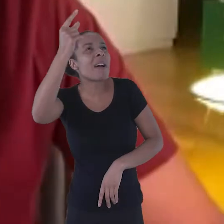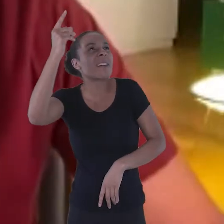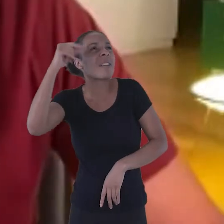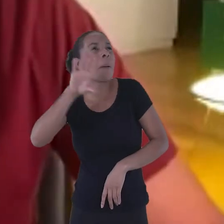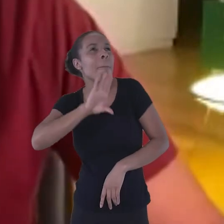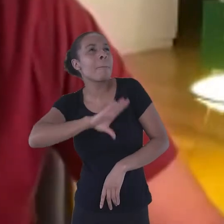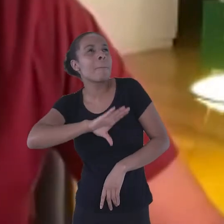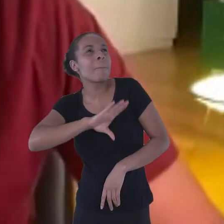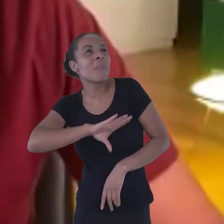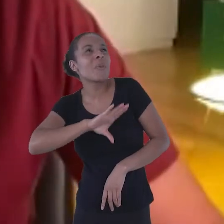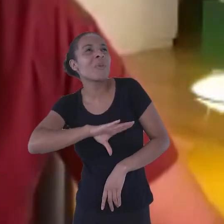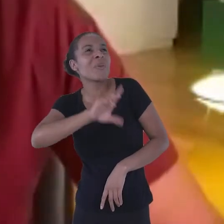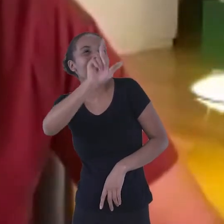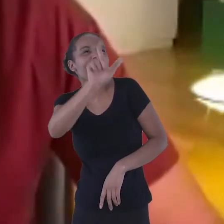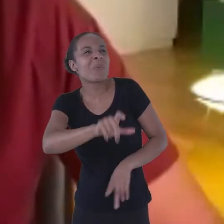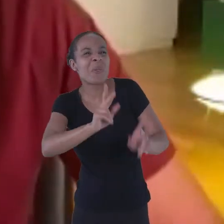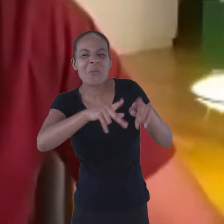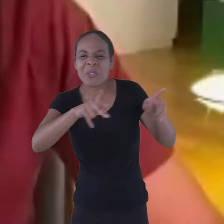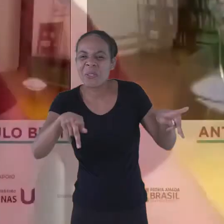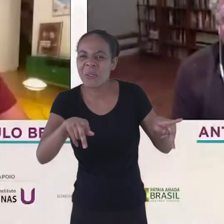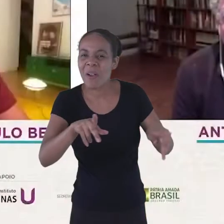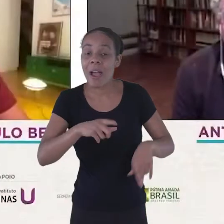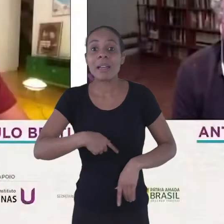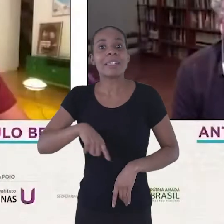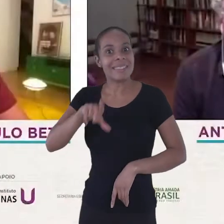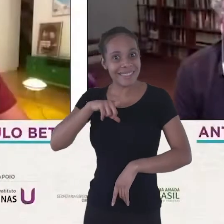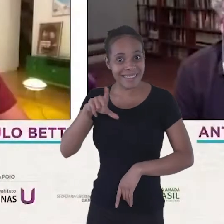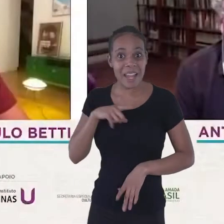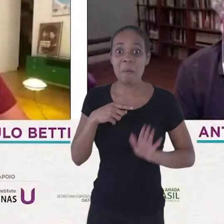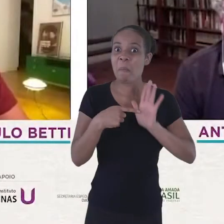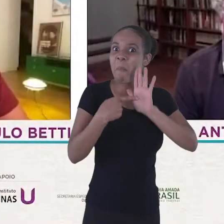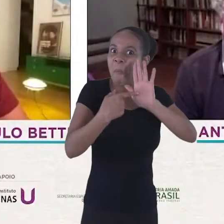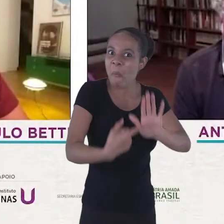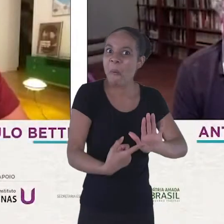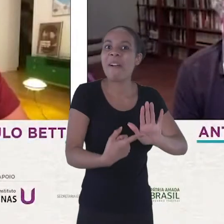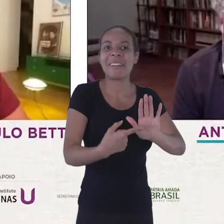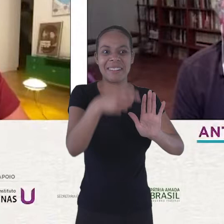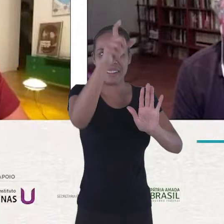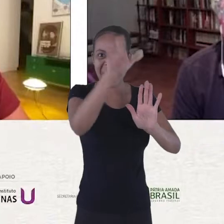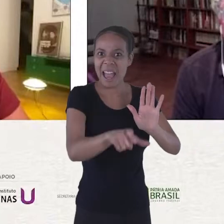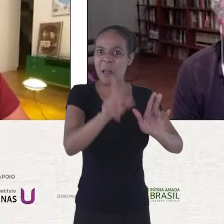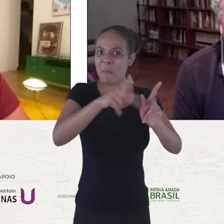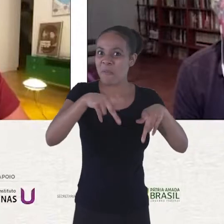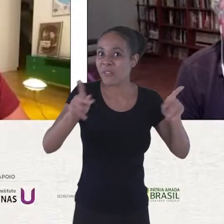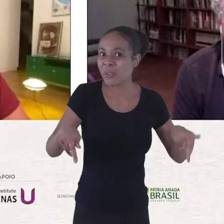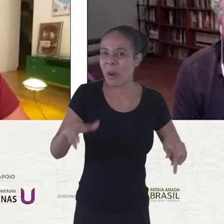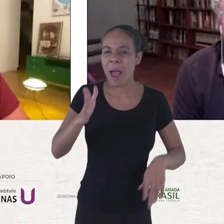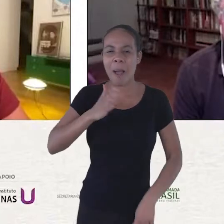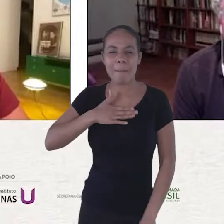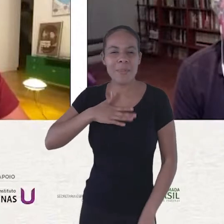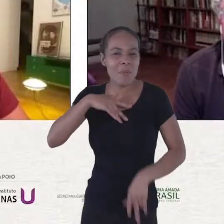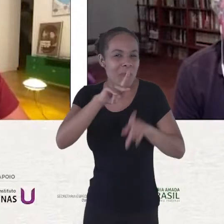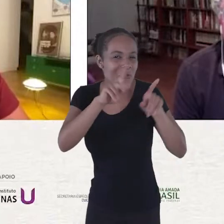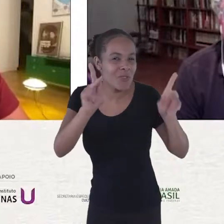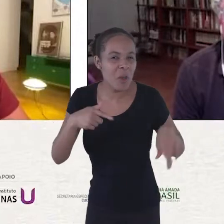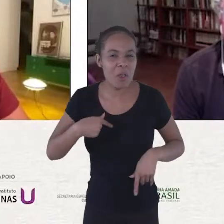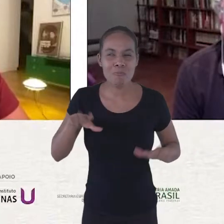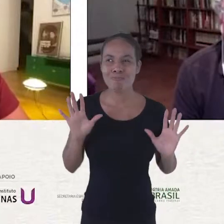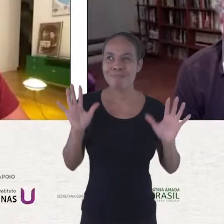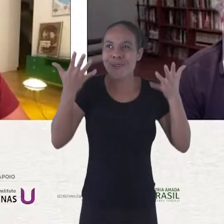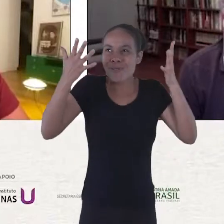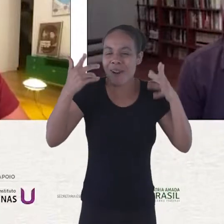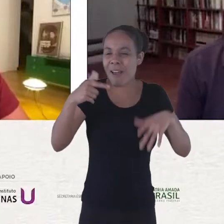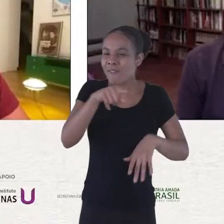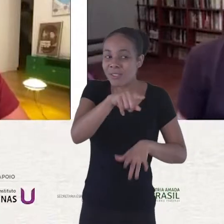de português. Puta sorte, né? A minha chamava-se Marlene Laura Leocádio. Ela tinha sido